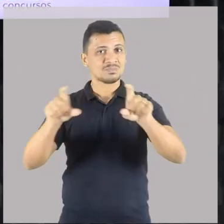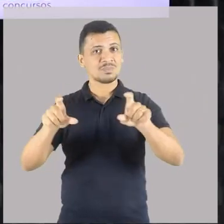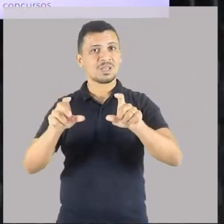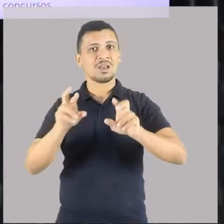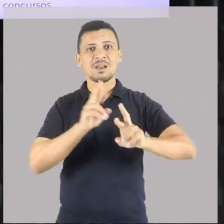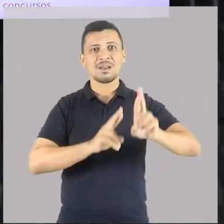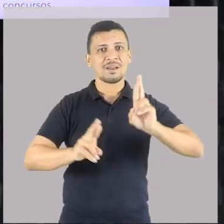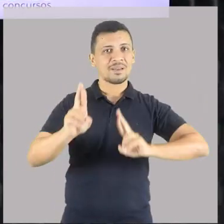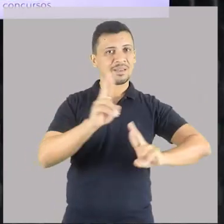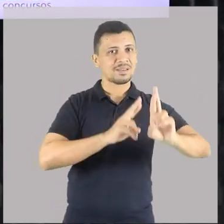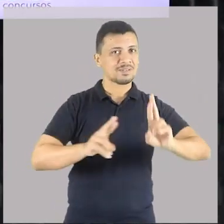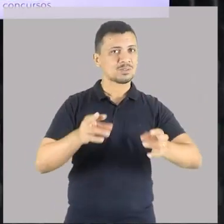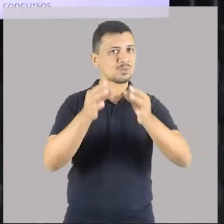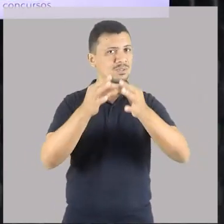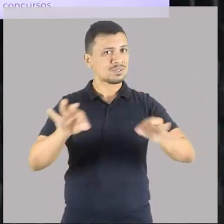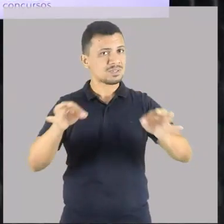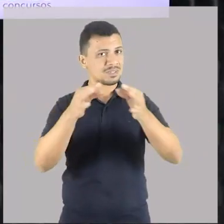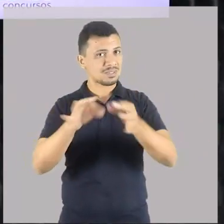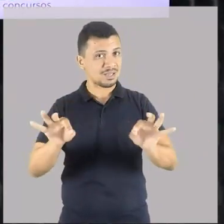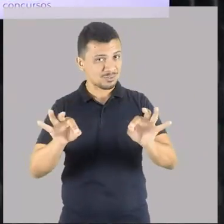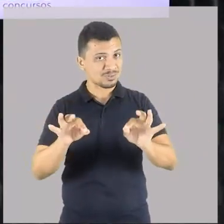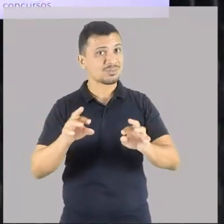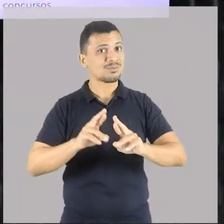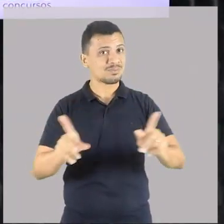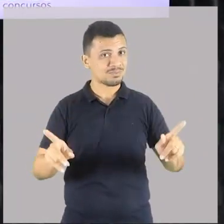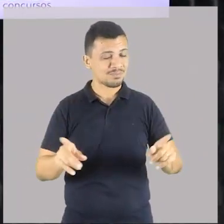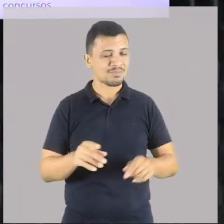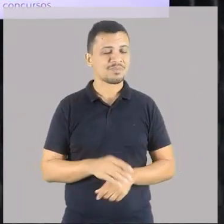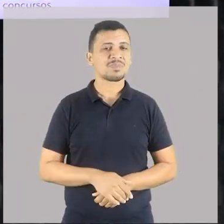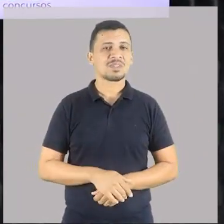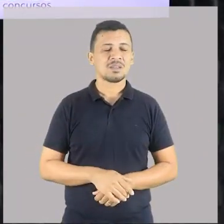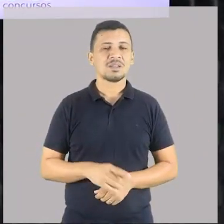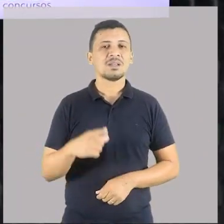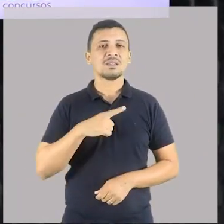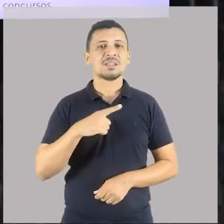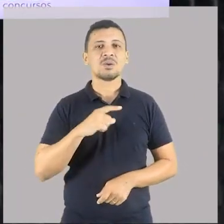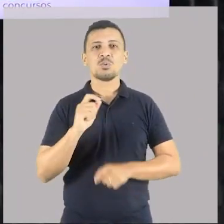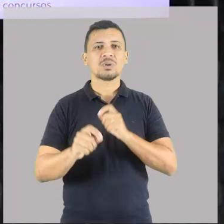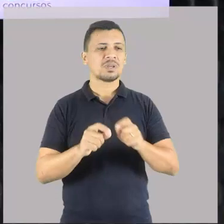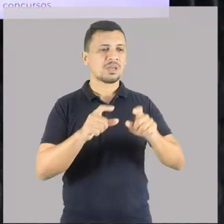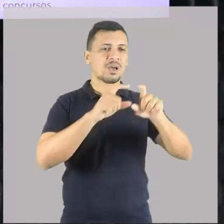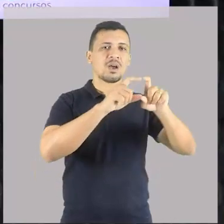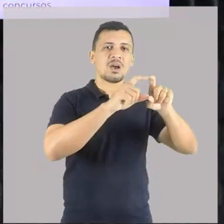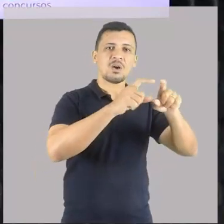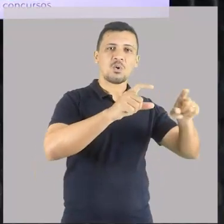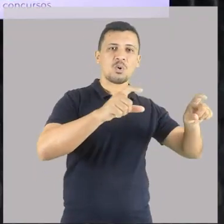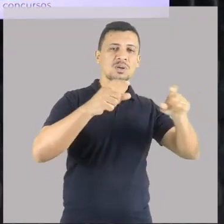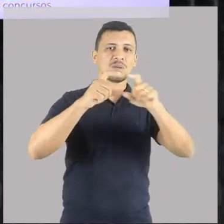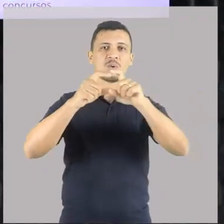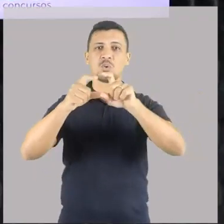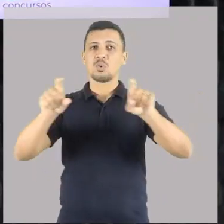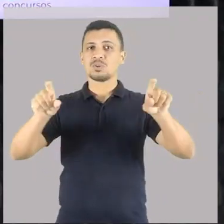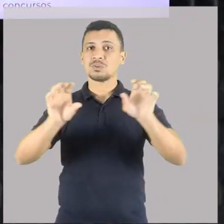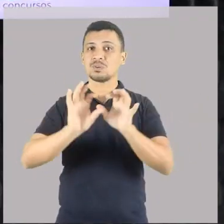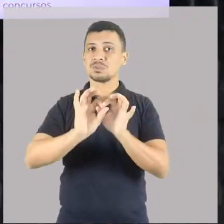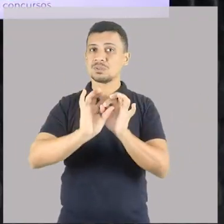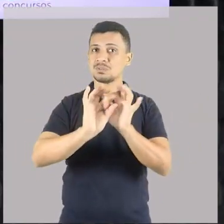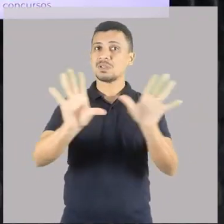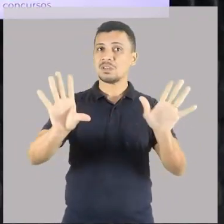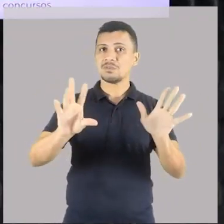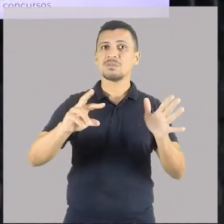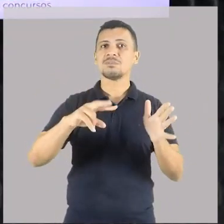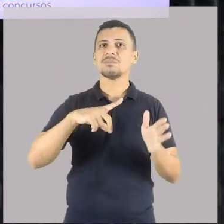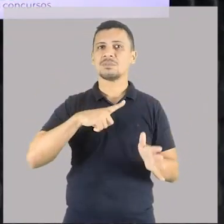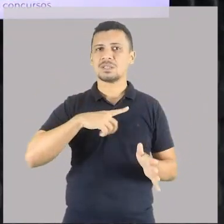relações sintáticas entre as orações. Período composto por coordenação, as orações elas não são dependentes entre